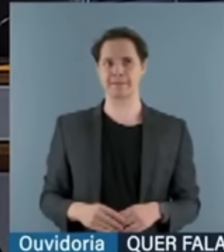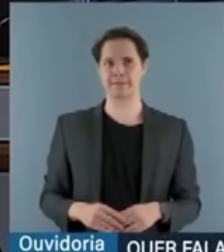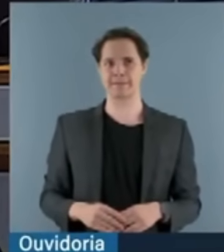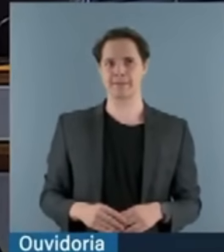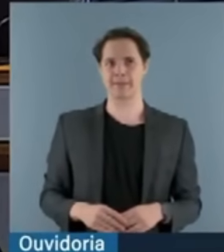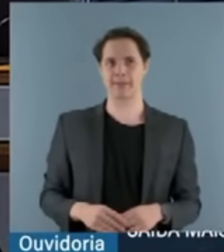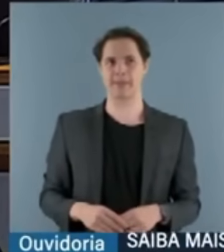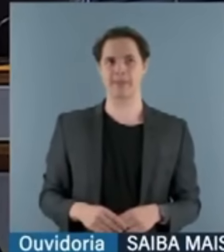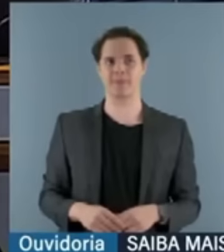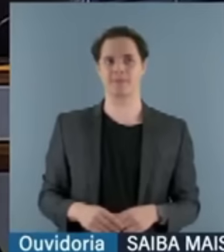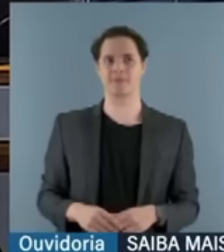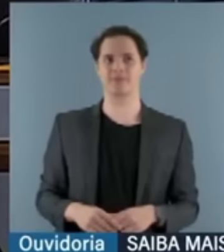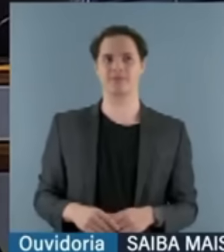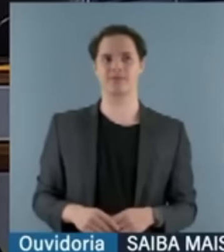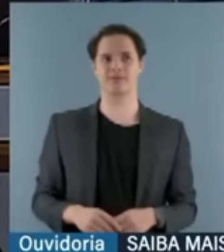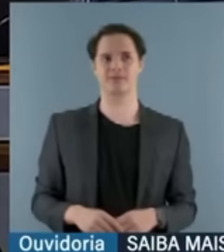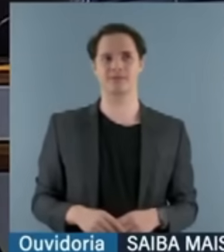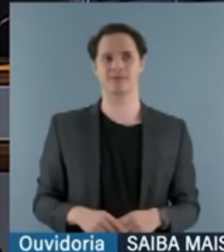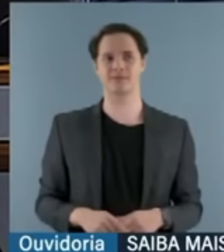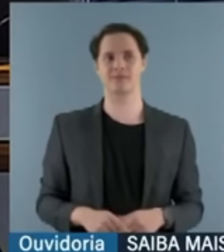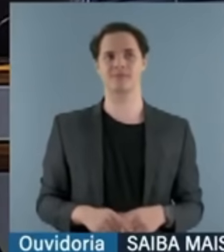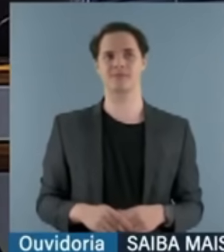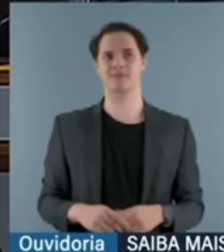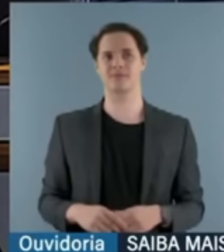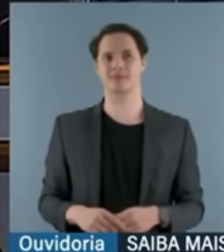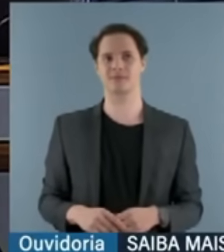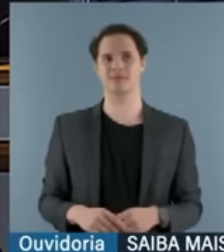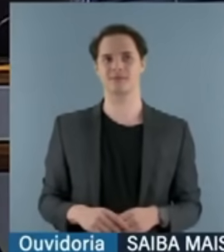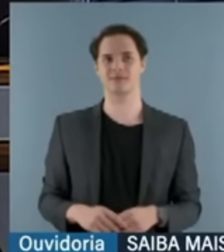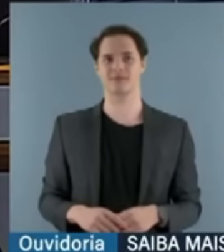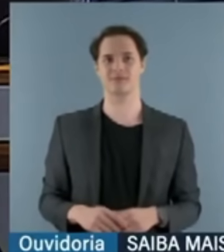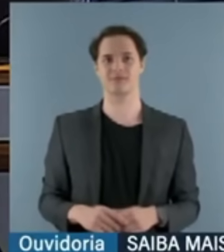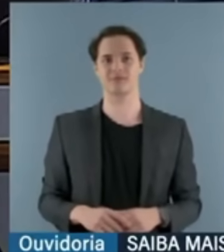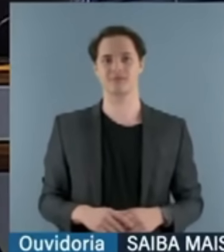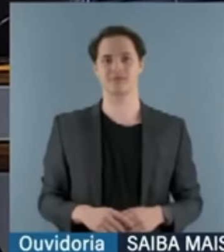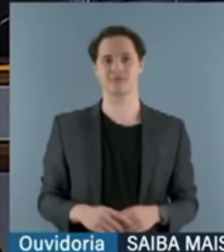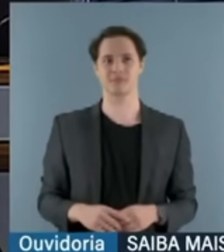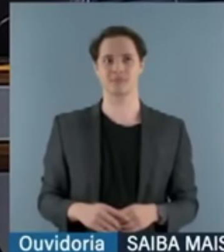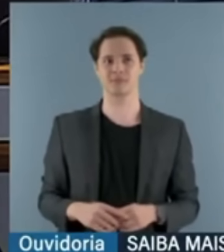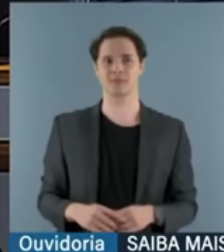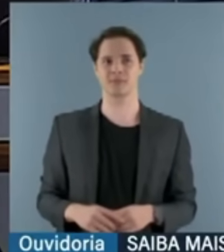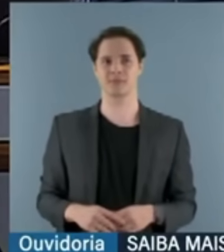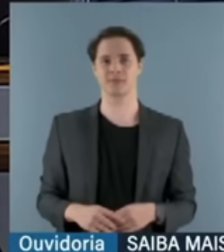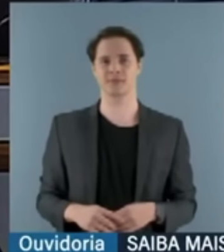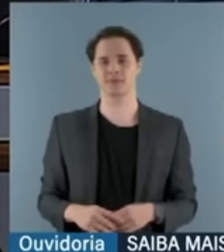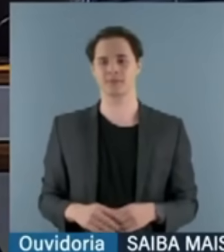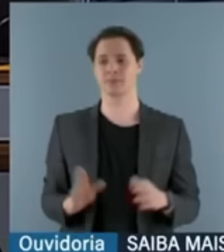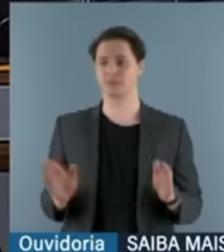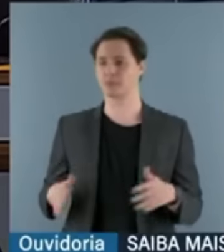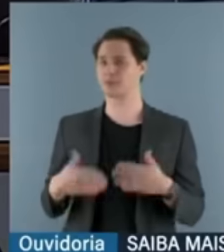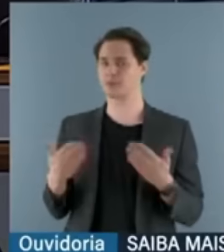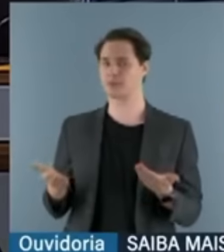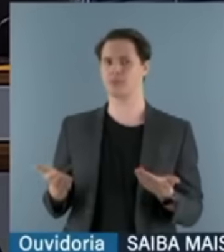Vê, veja,